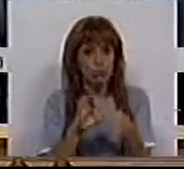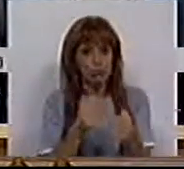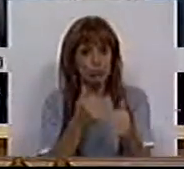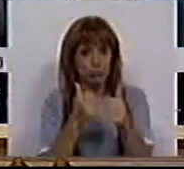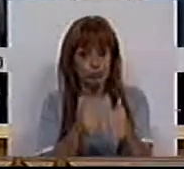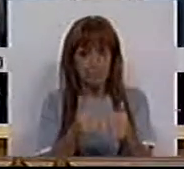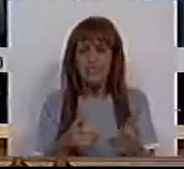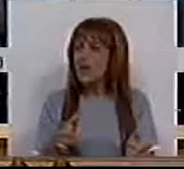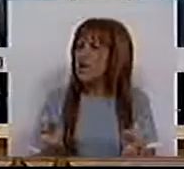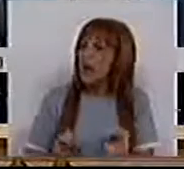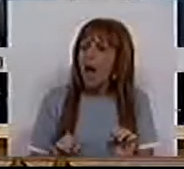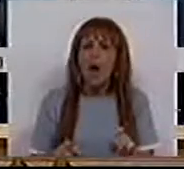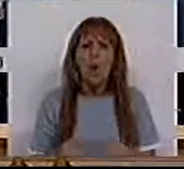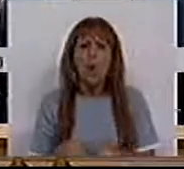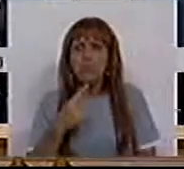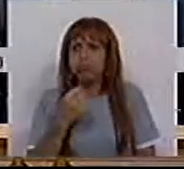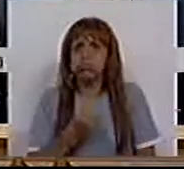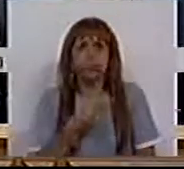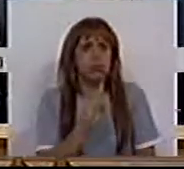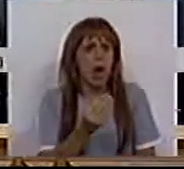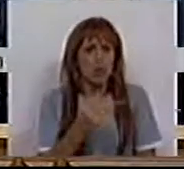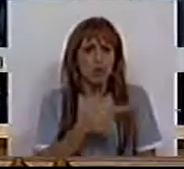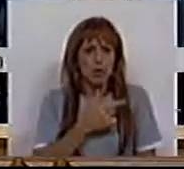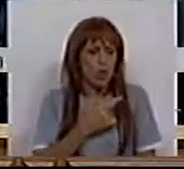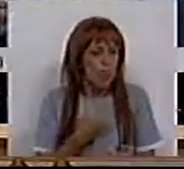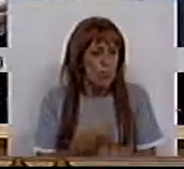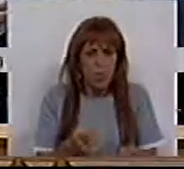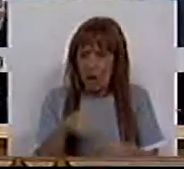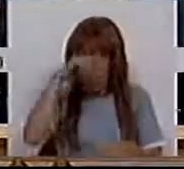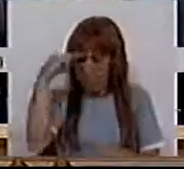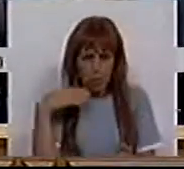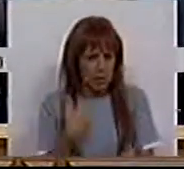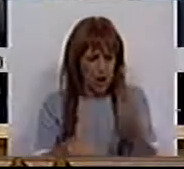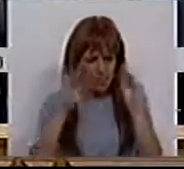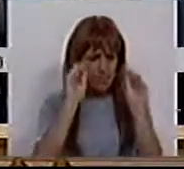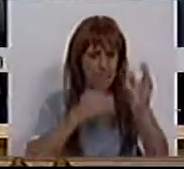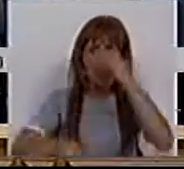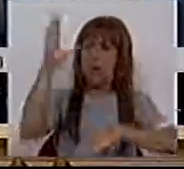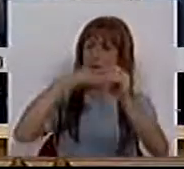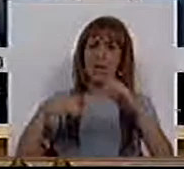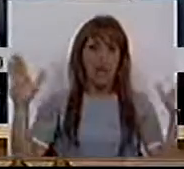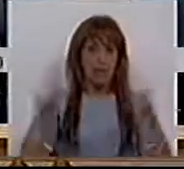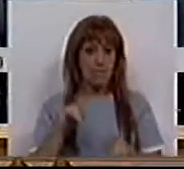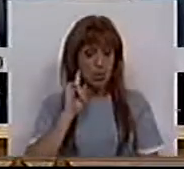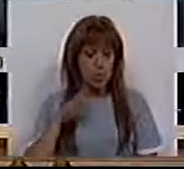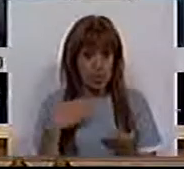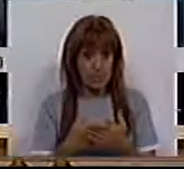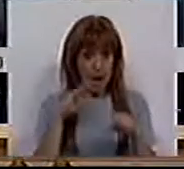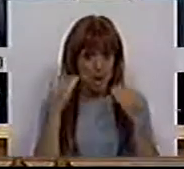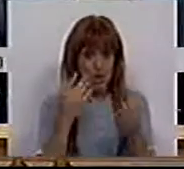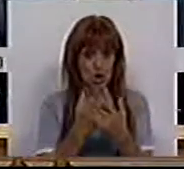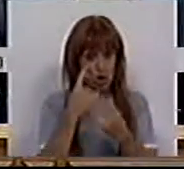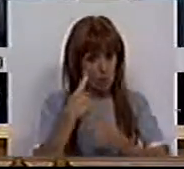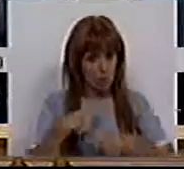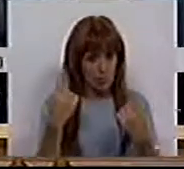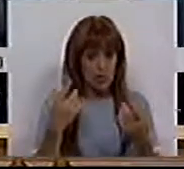o meio adequado. Não deve haver um excesso de alunos por turma, porque isso dificulta as aprendizagens, diminui a qualidade na escola